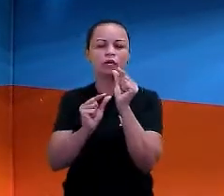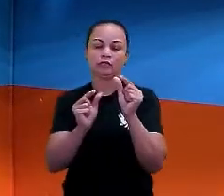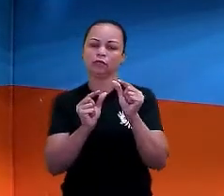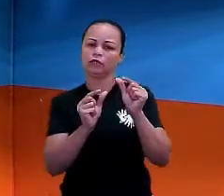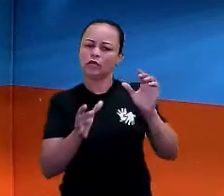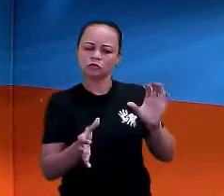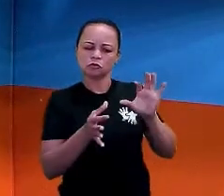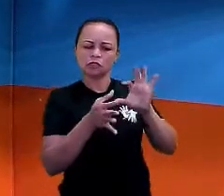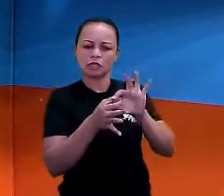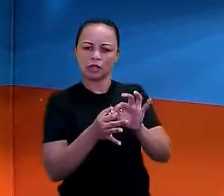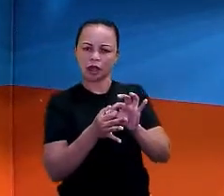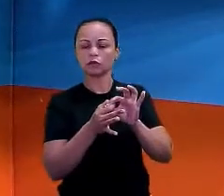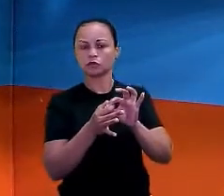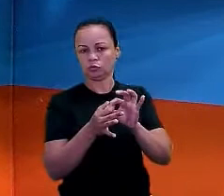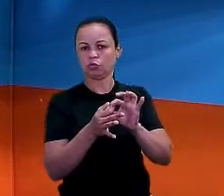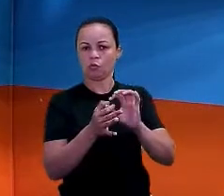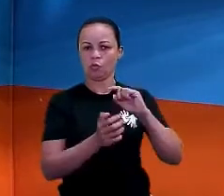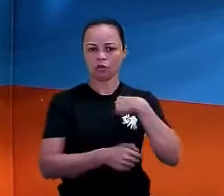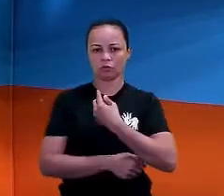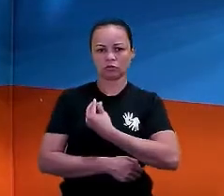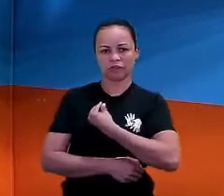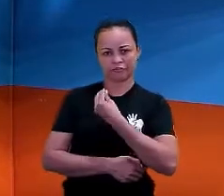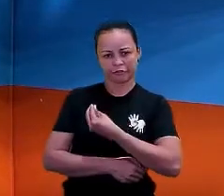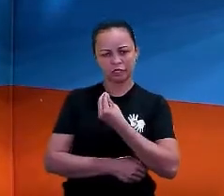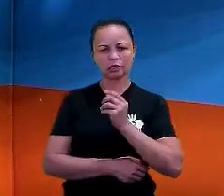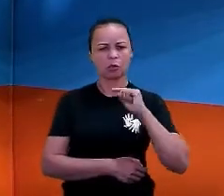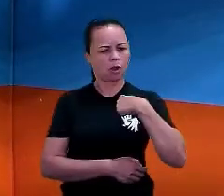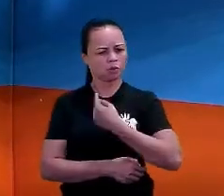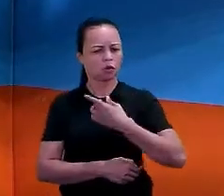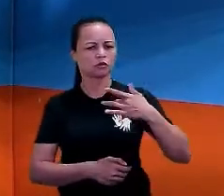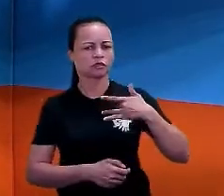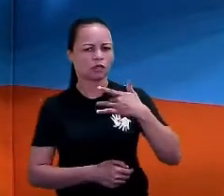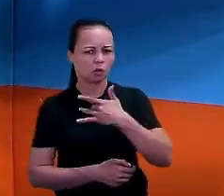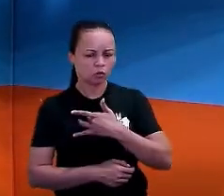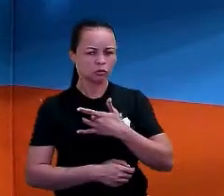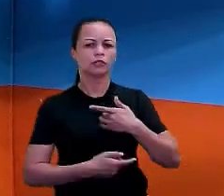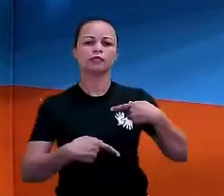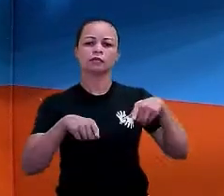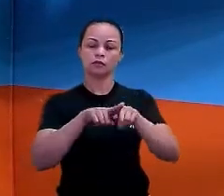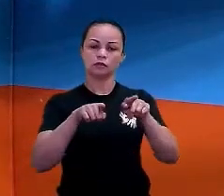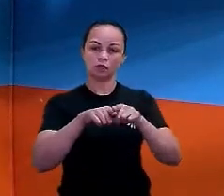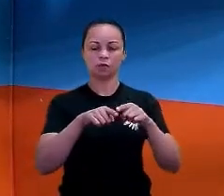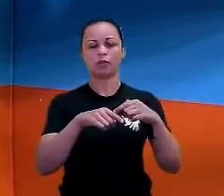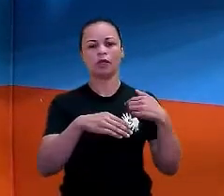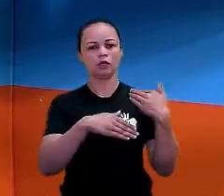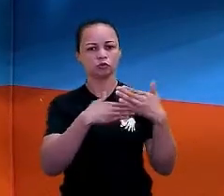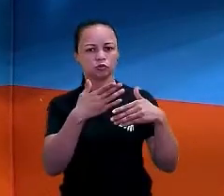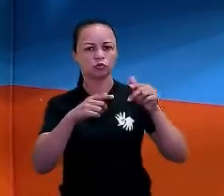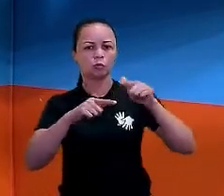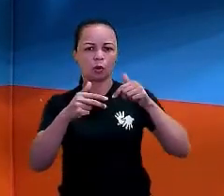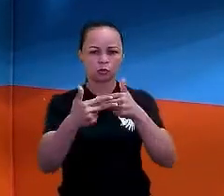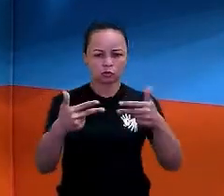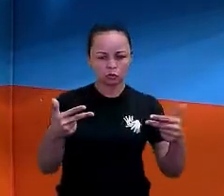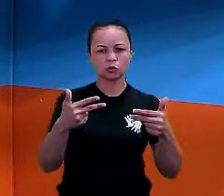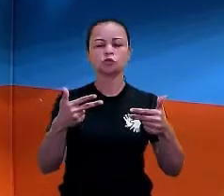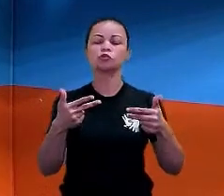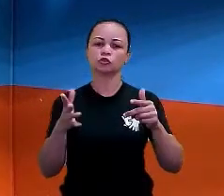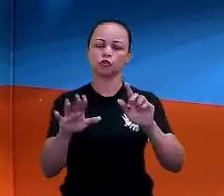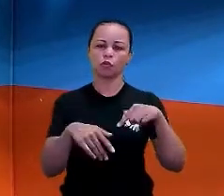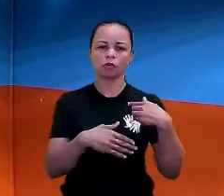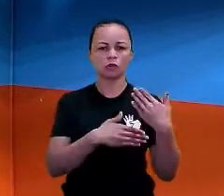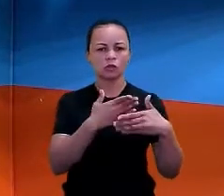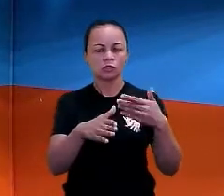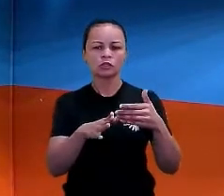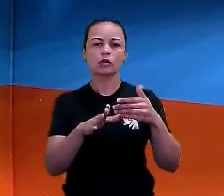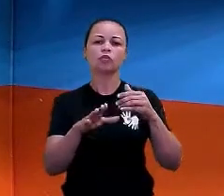vida, com a nossa saúde e com produtos e situações que envolvem o cotidiano da vida humana, tá certo? Então vamos